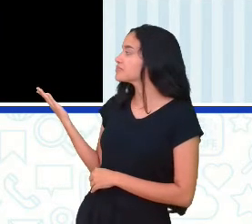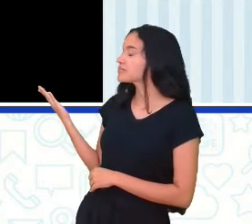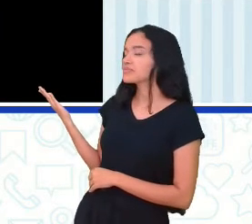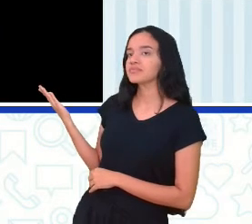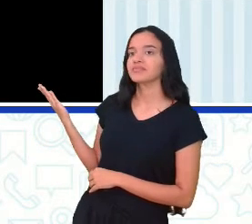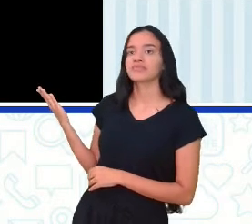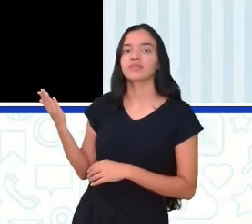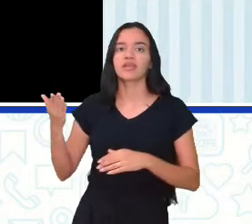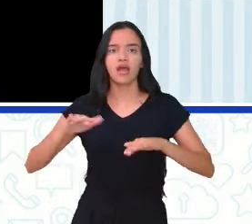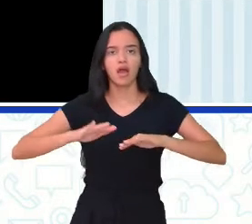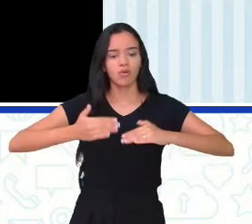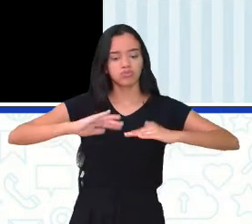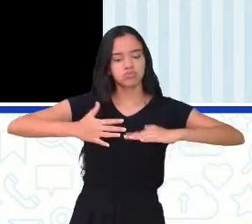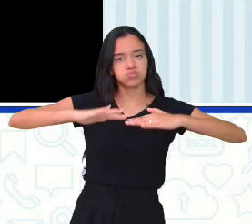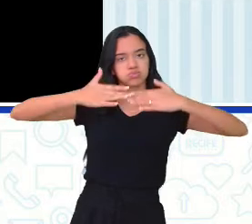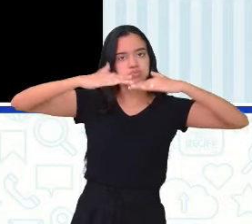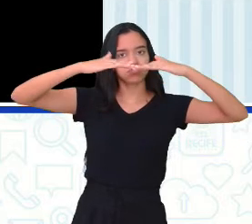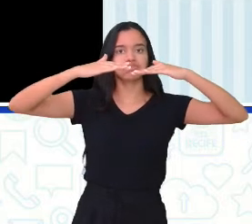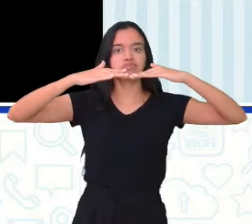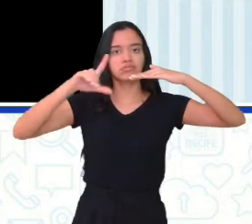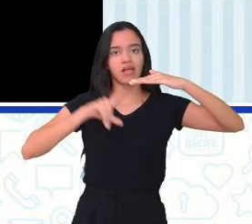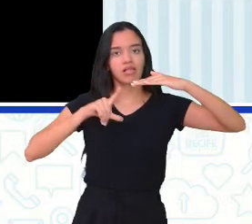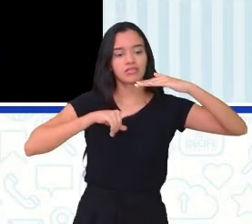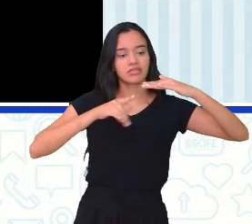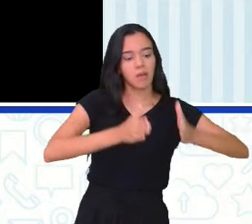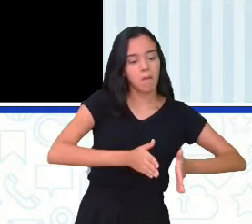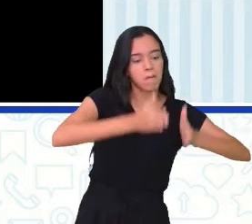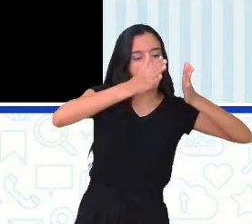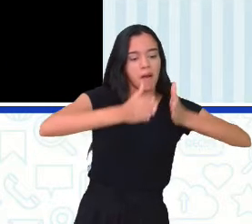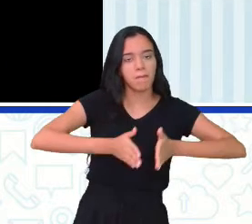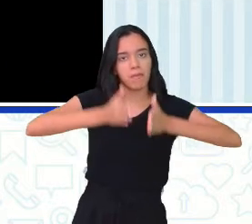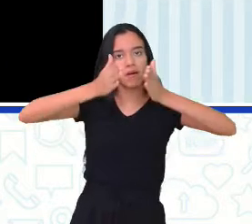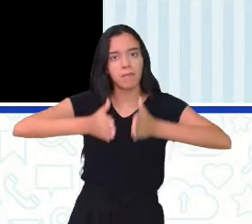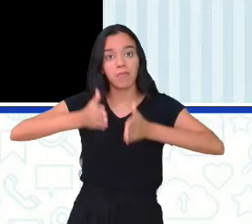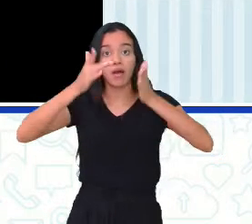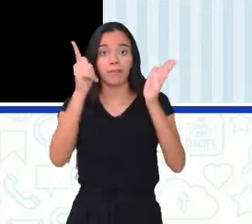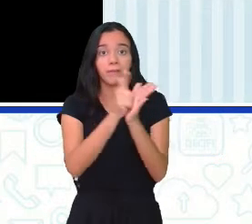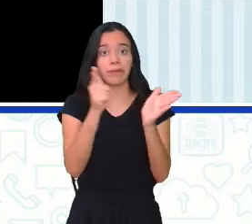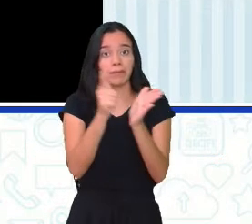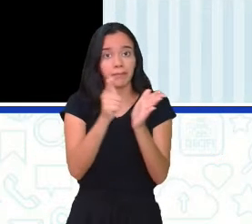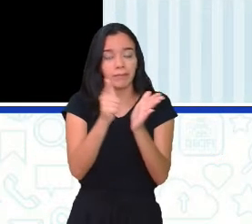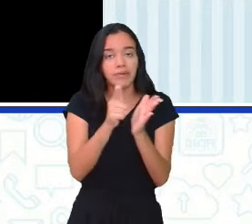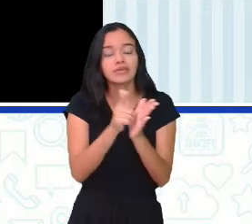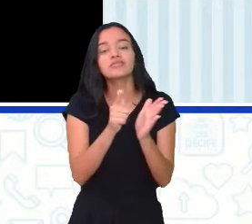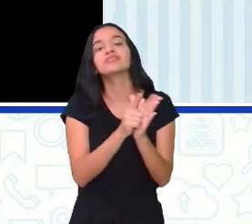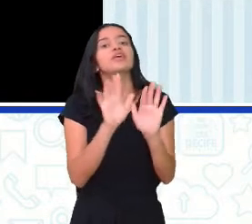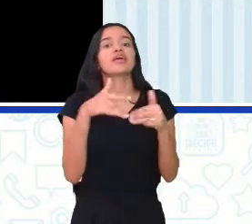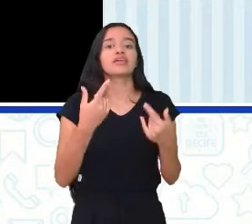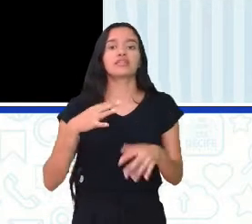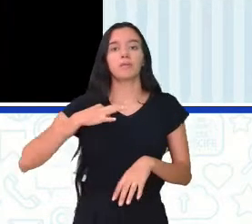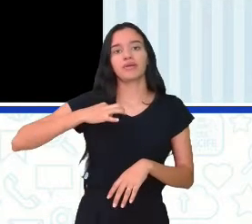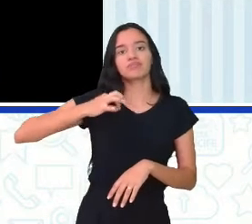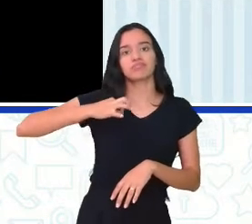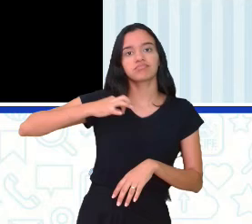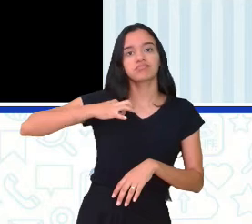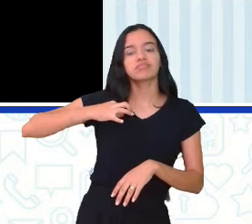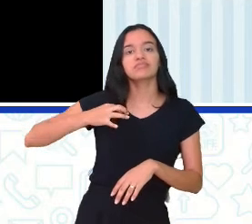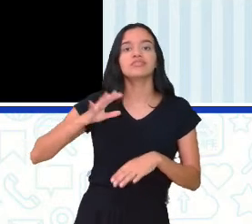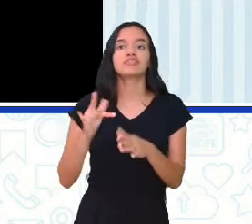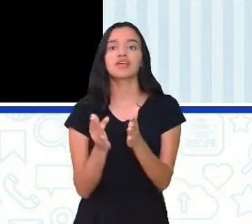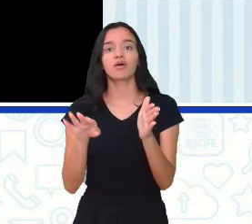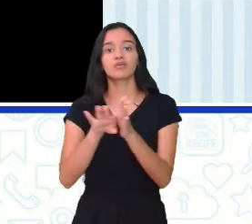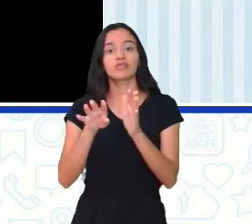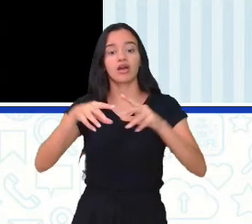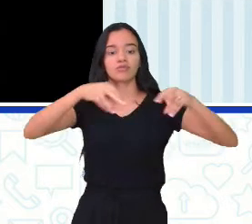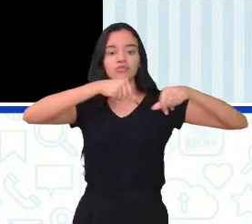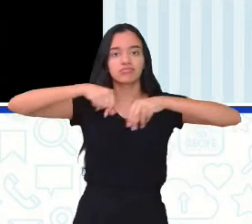No gradeamento fino, ficam retidos nas barras materiais como papéis, papelões e tecidos. Ao chegar ao tanque de areia,